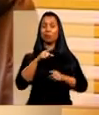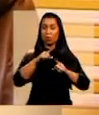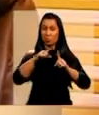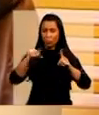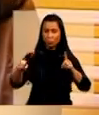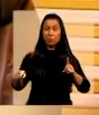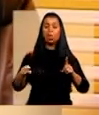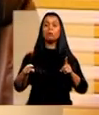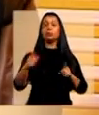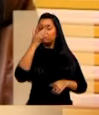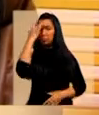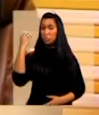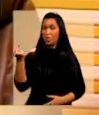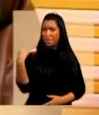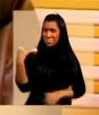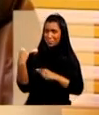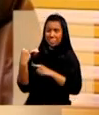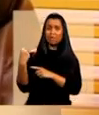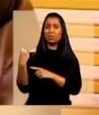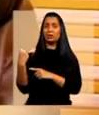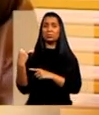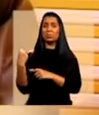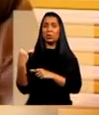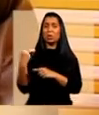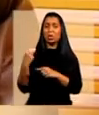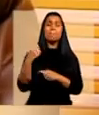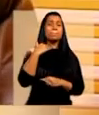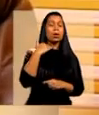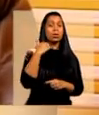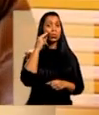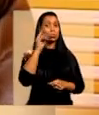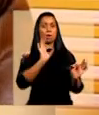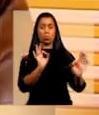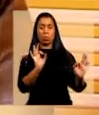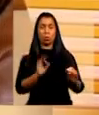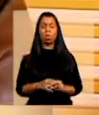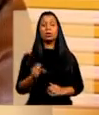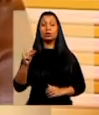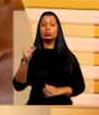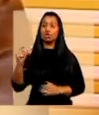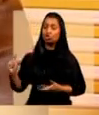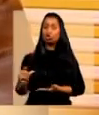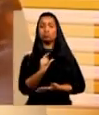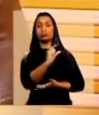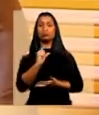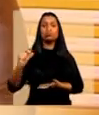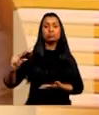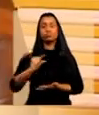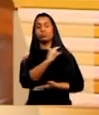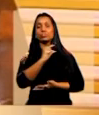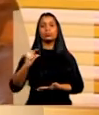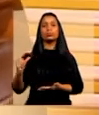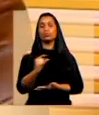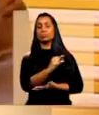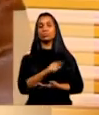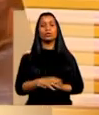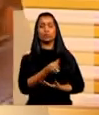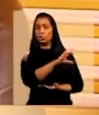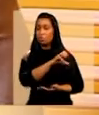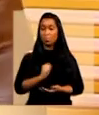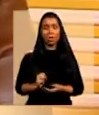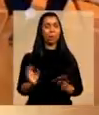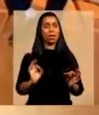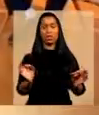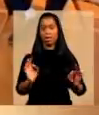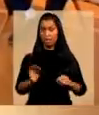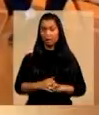Tem um dado aí que os avarentos, às vezes, eles nem olham conta bancária. Eles simplesmente, o dinheiro cai, eles não mexem. Eles não sabem, eles